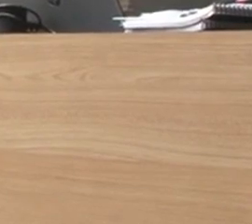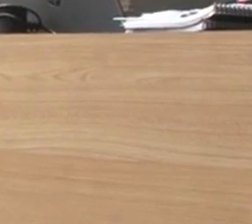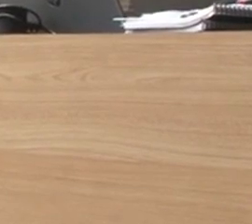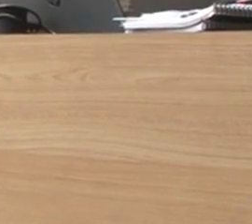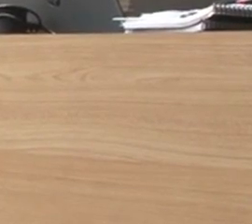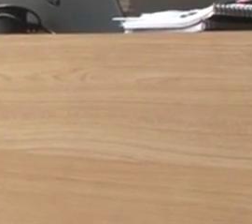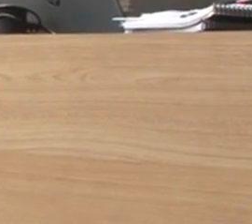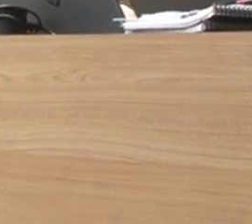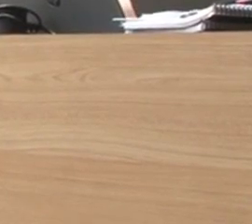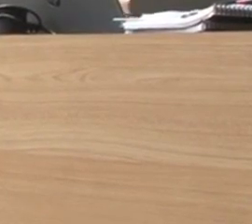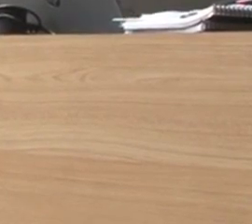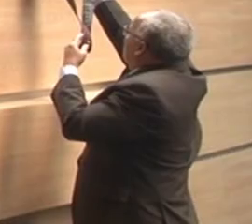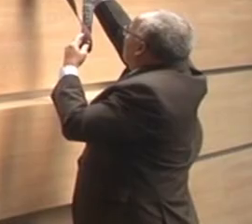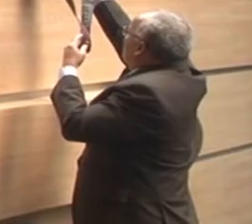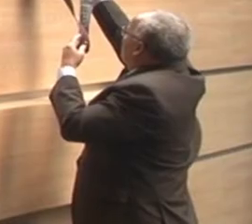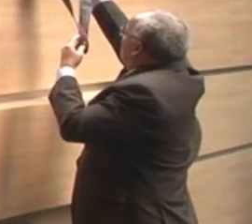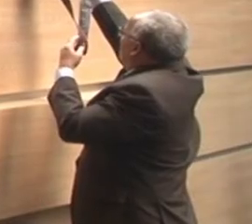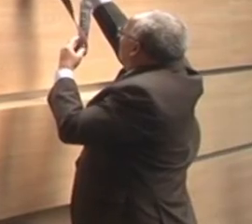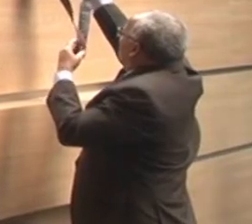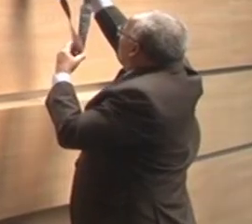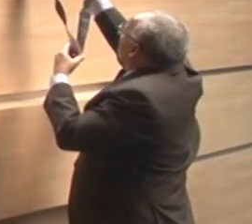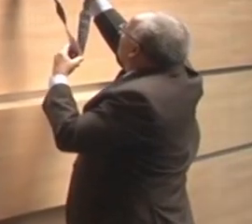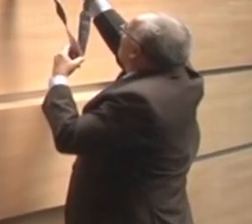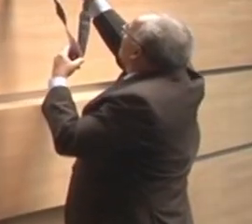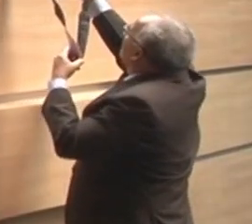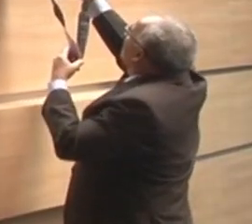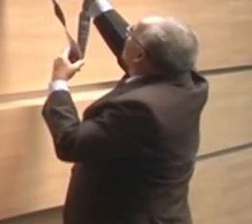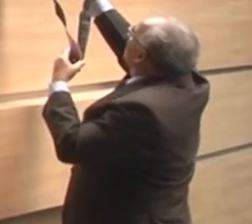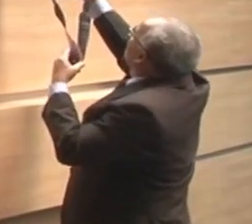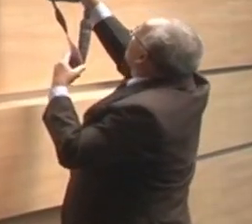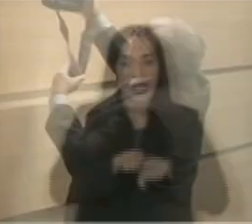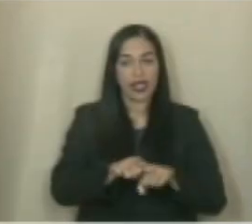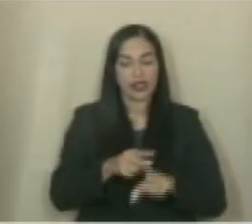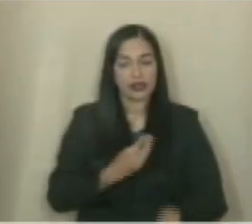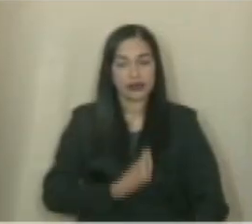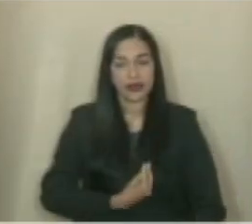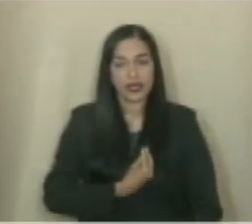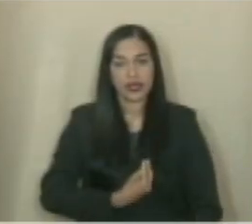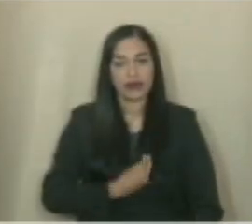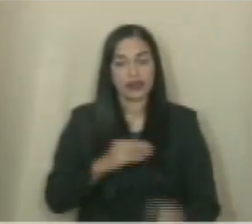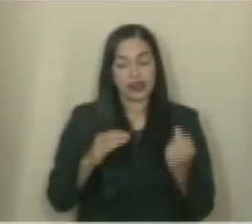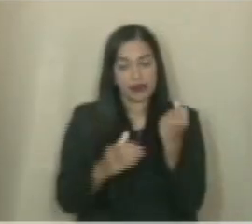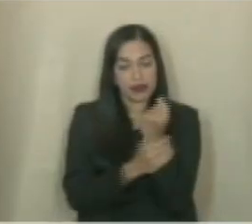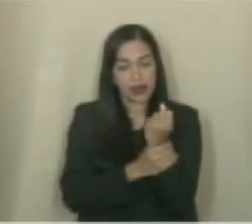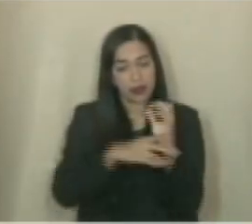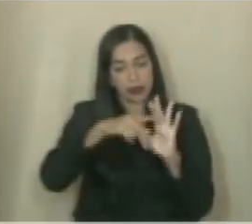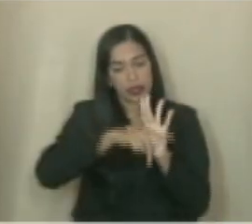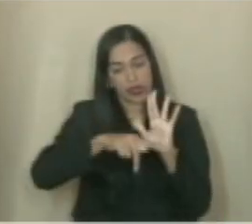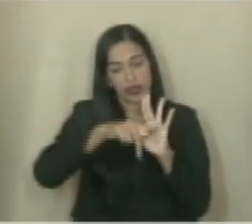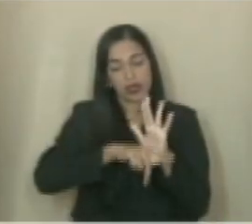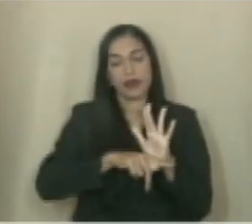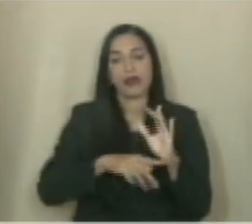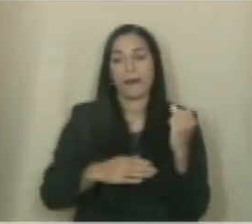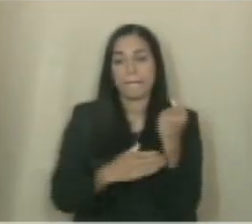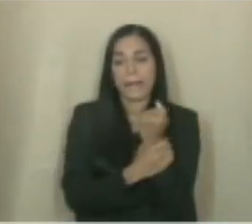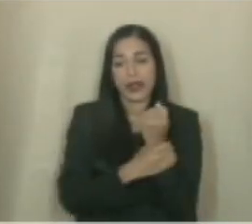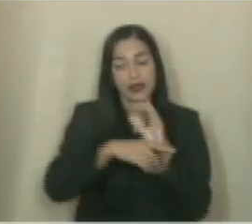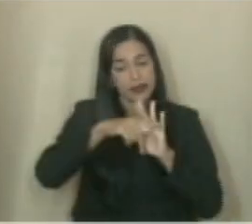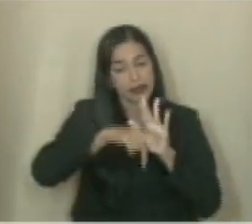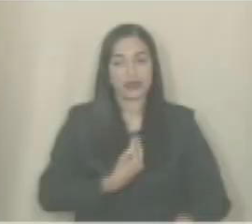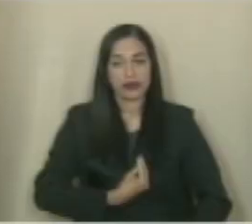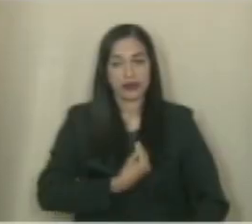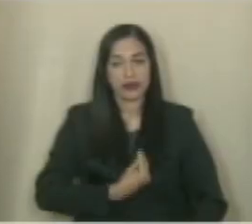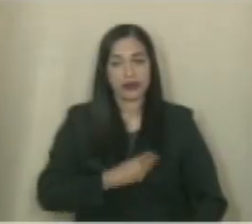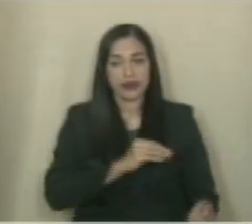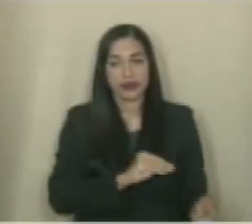a gestão do governo do estado, especialmente na área de segurança pública. A governadora acabou com o Pacto pela